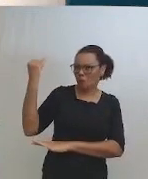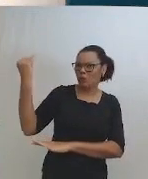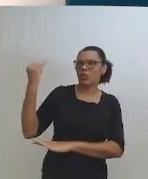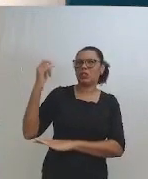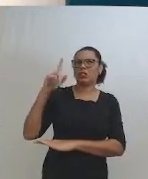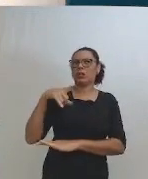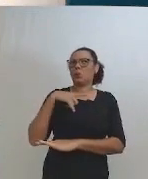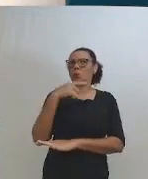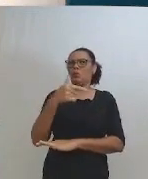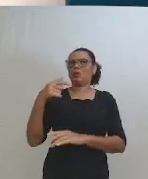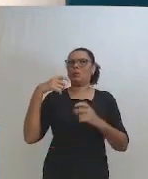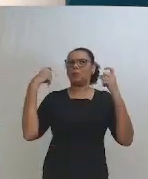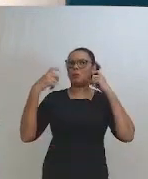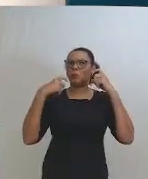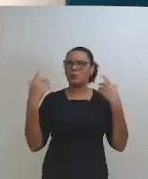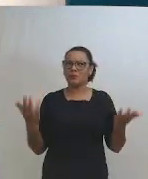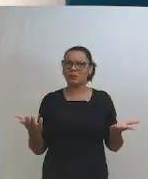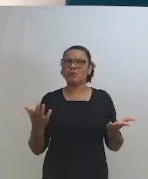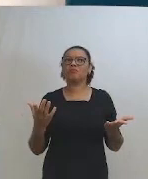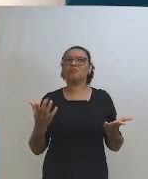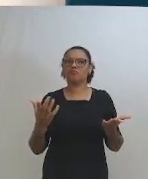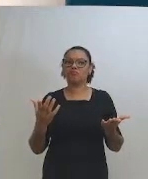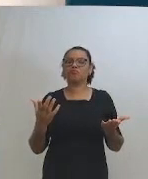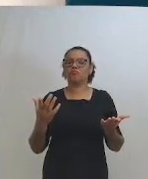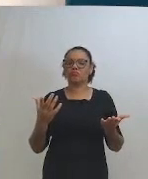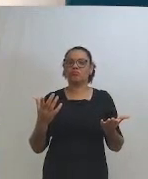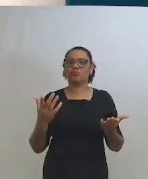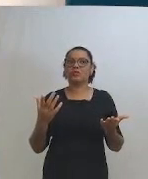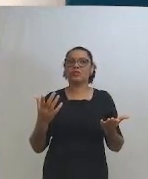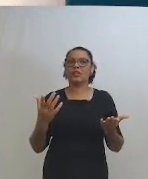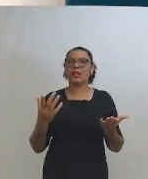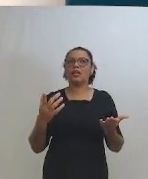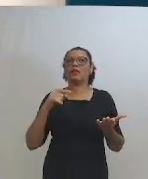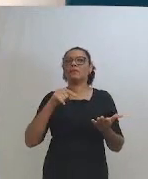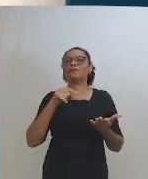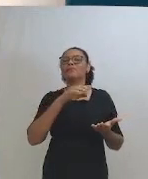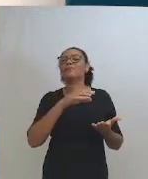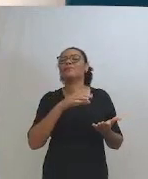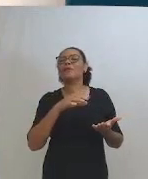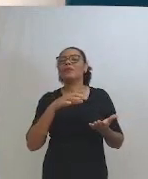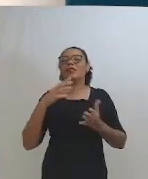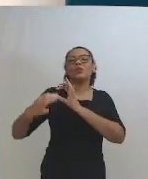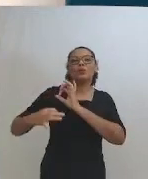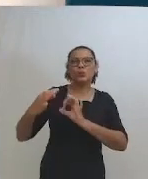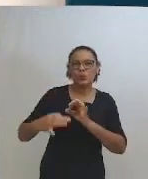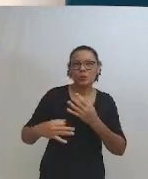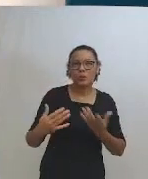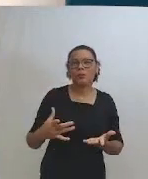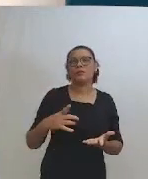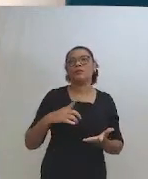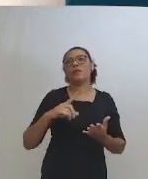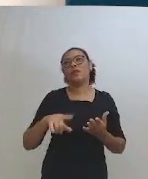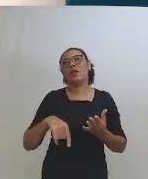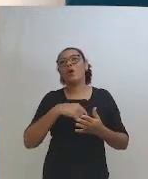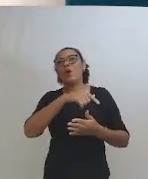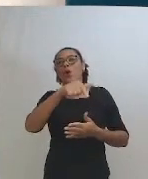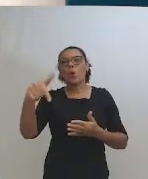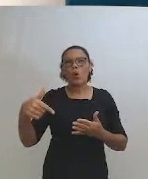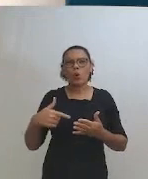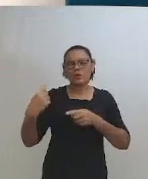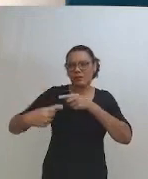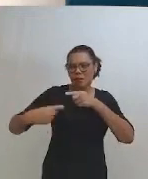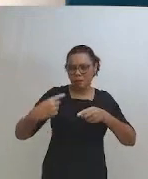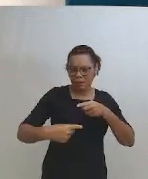prestação jurisdicional. Só para vocês terem uma ideia, excelências, além dos demais debates que já constam no